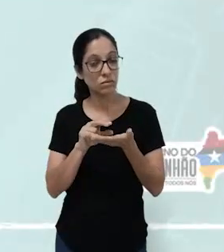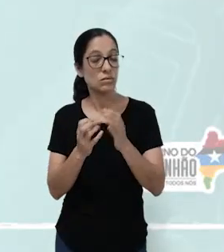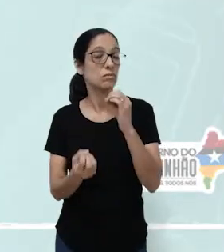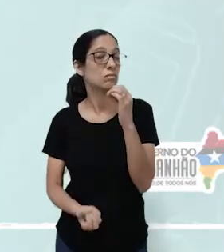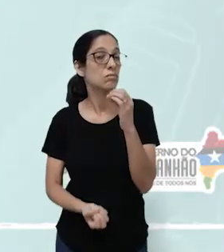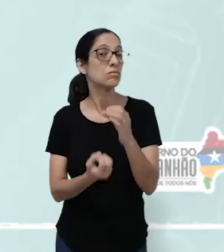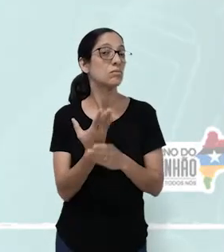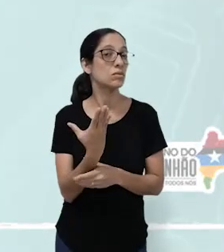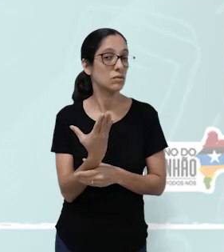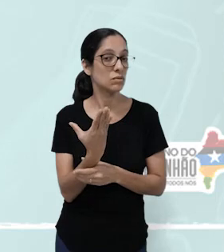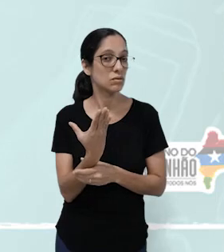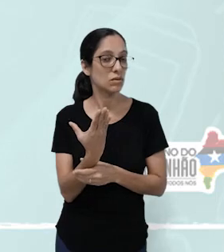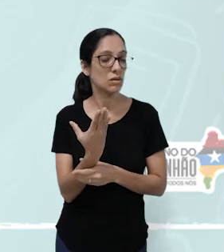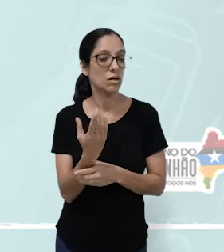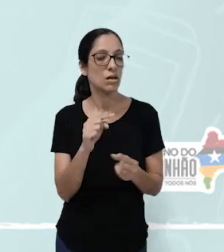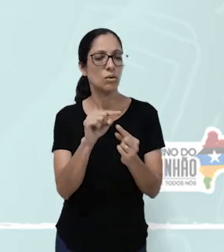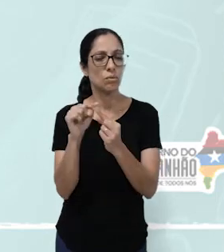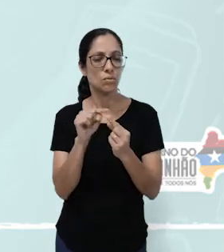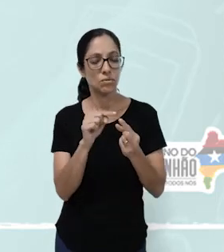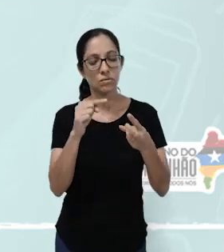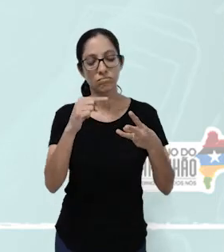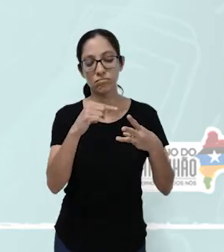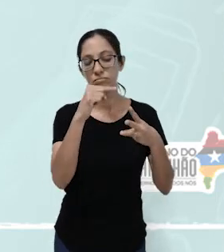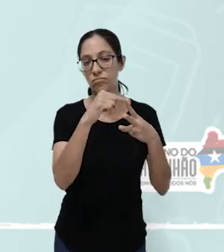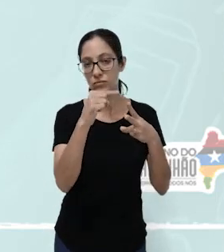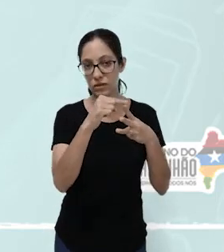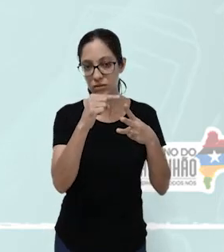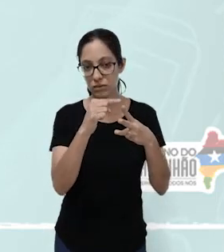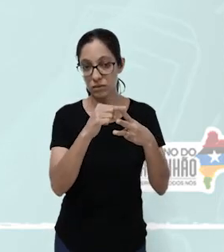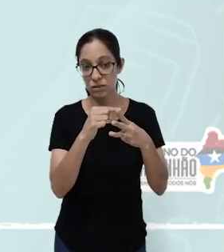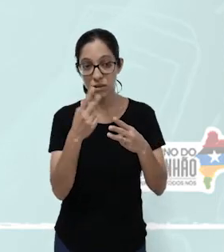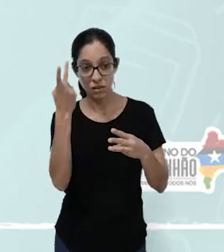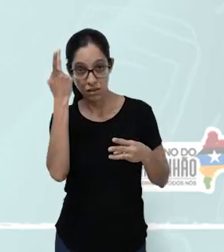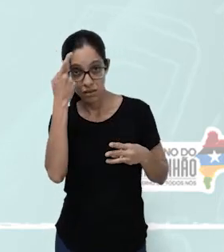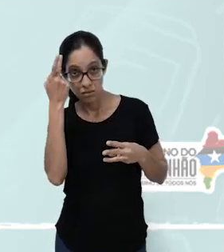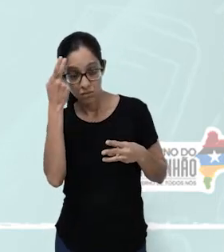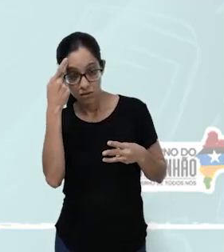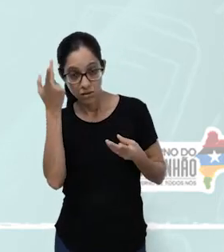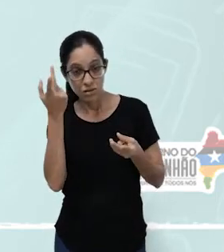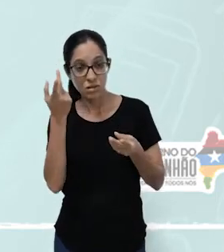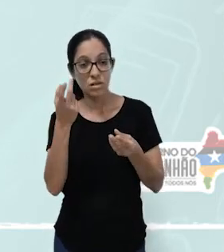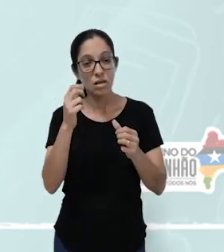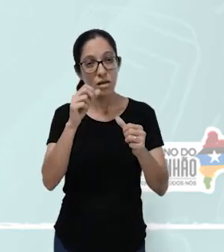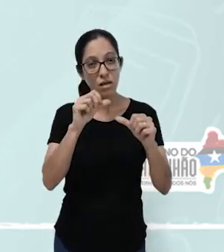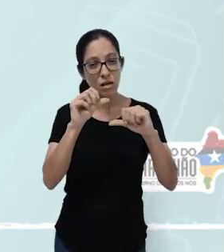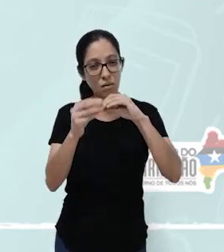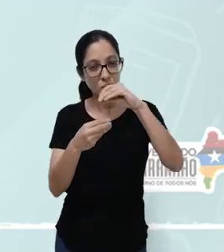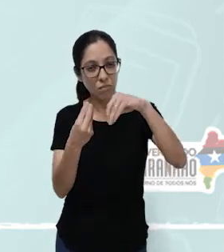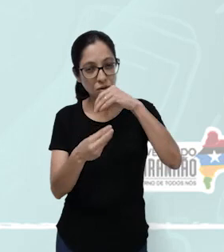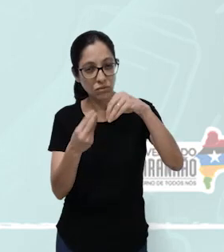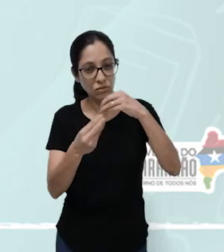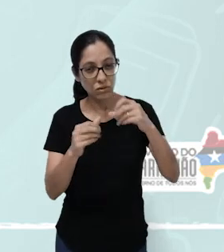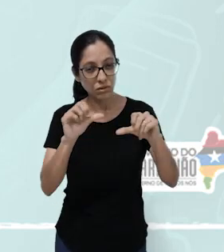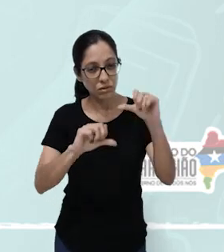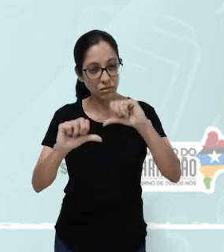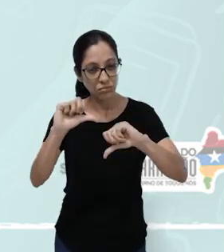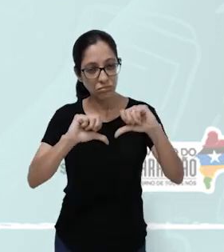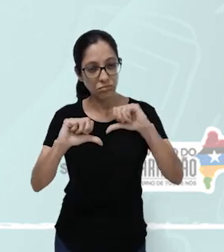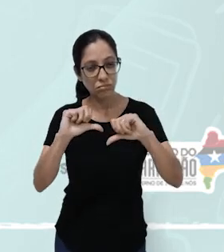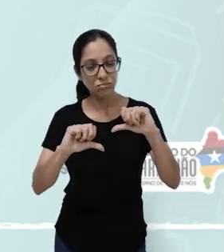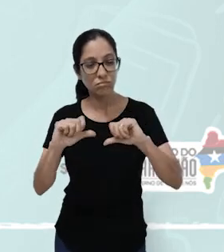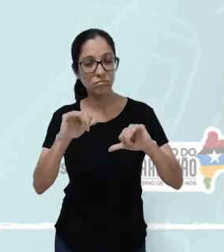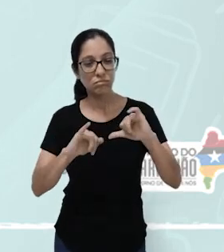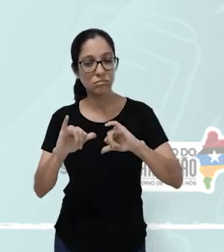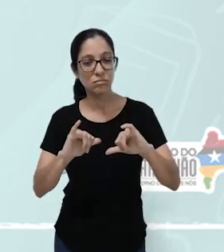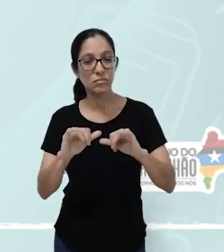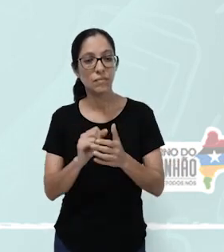origem. Elas se classificam de três formas: em naturais, sintéticas e semissintéticas. Está